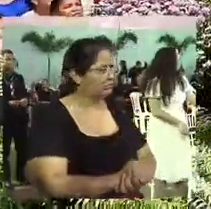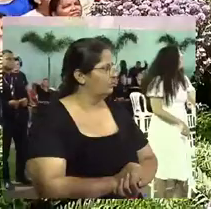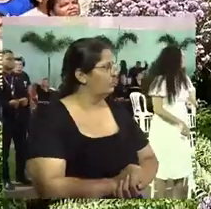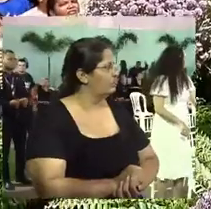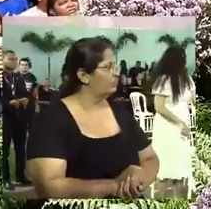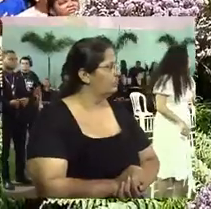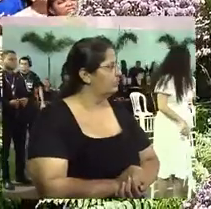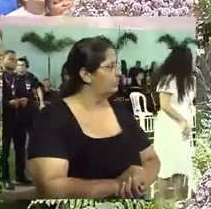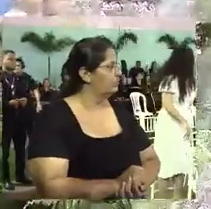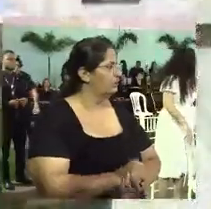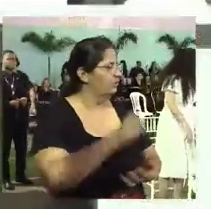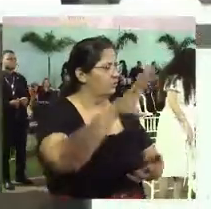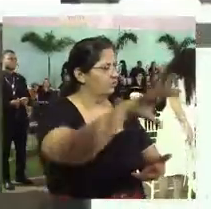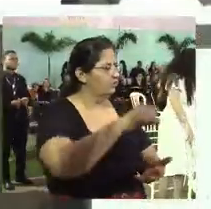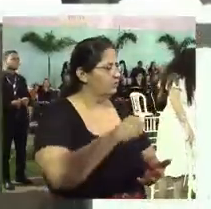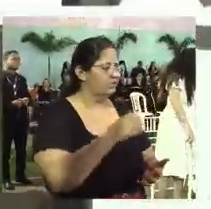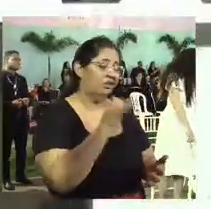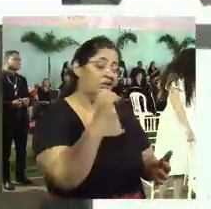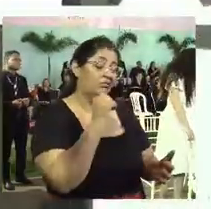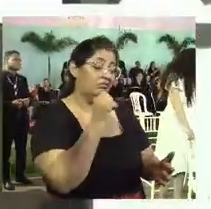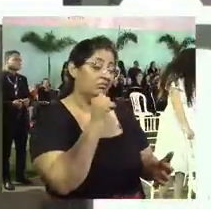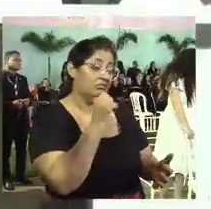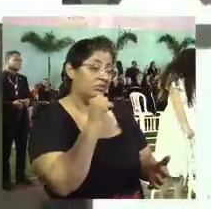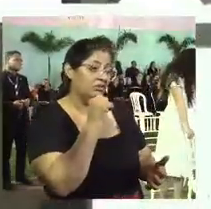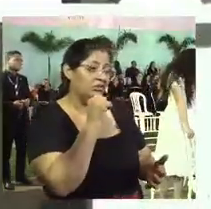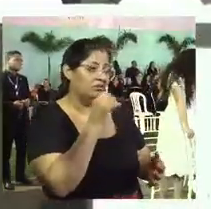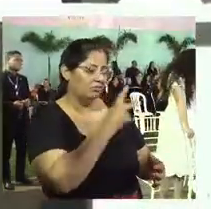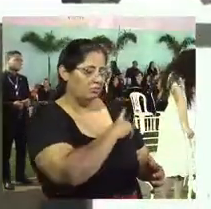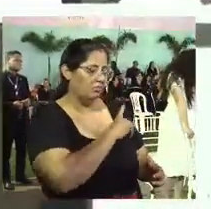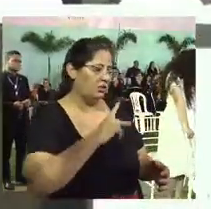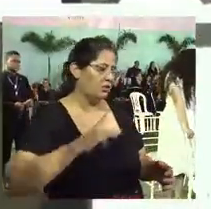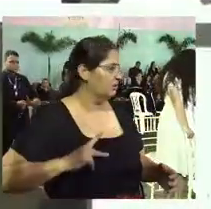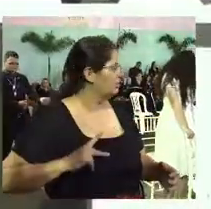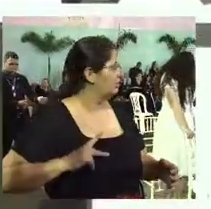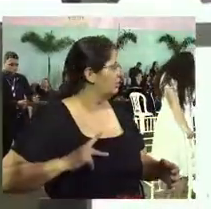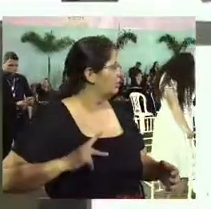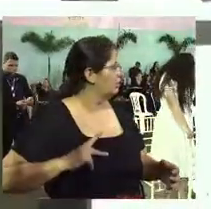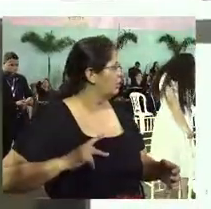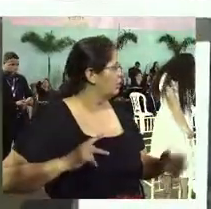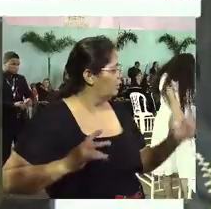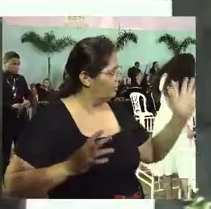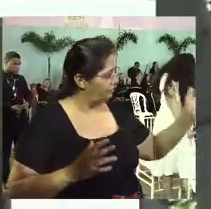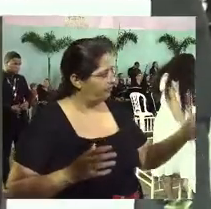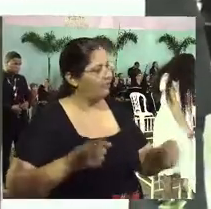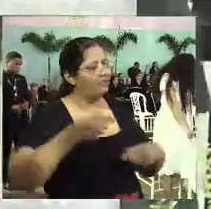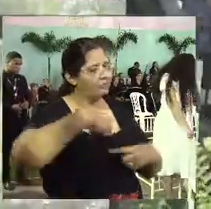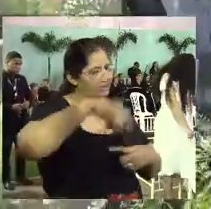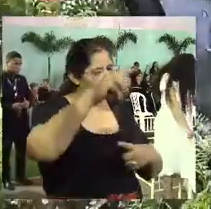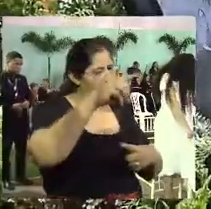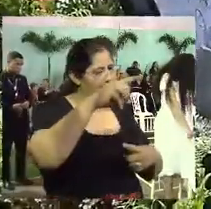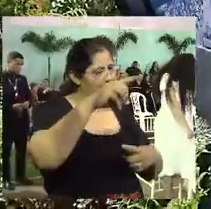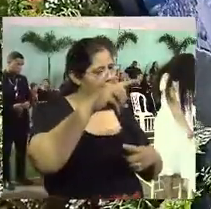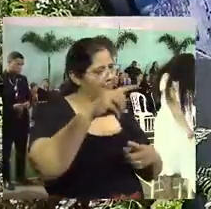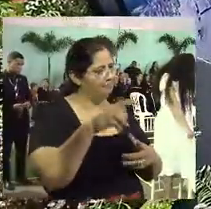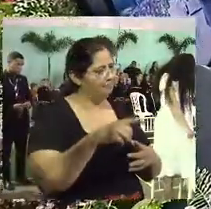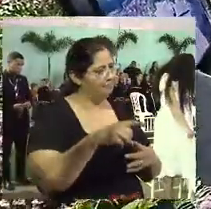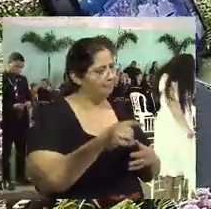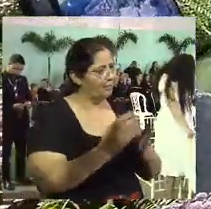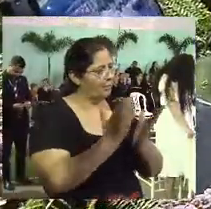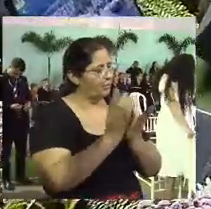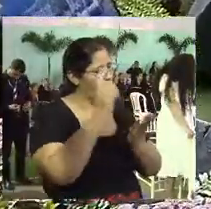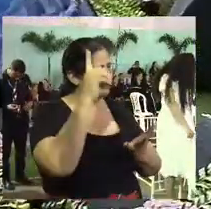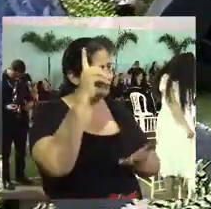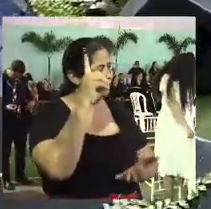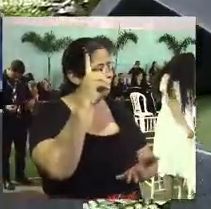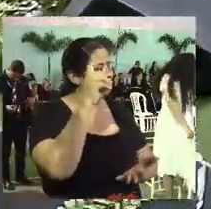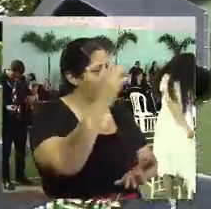vou ensaiar aqui eu vou buscar por exemplo o pastor Diego tá aqui eu vou puxar Diego vamos para o Aviva Ariquemes vamos